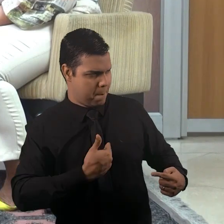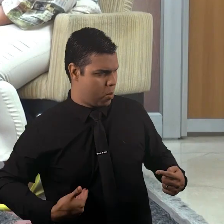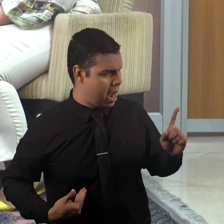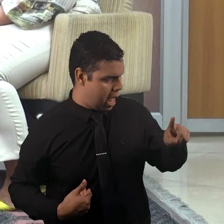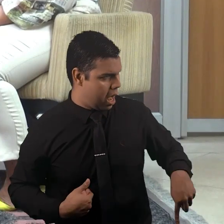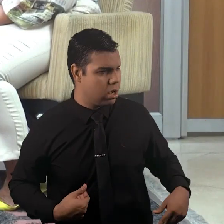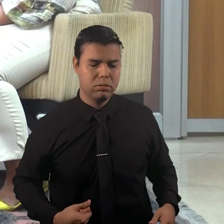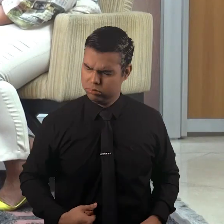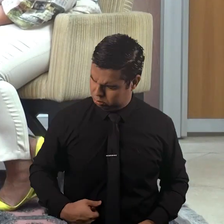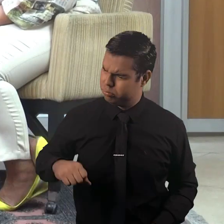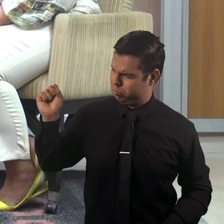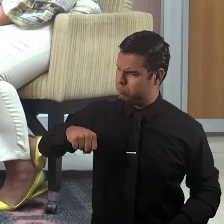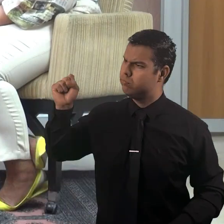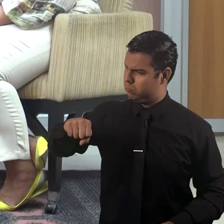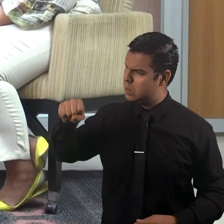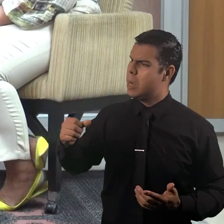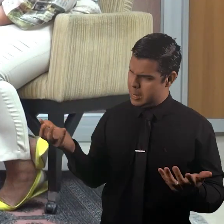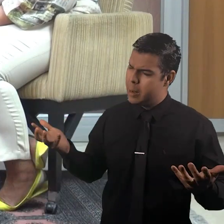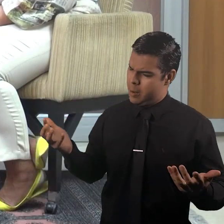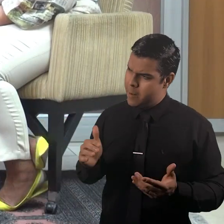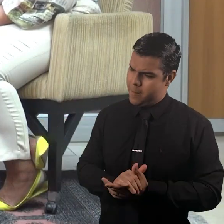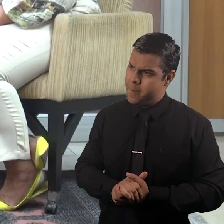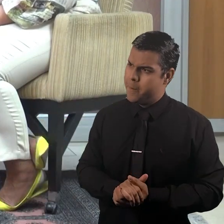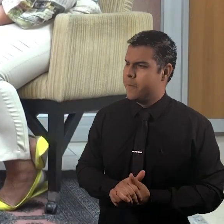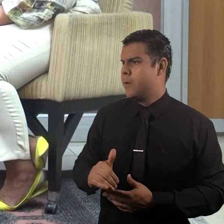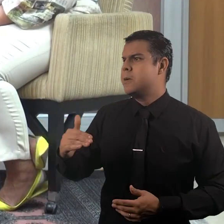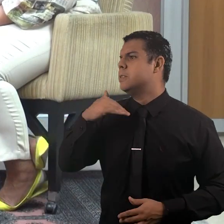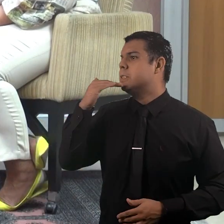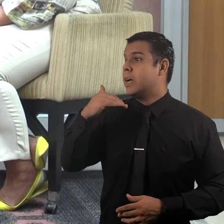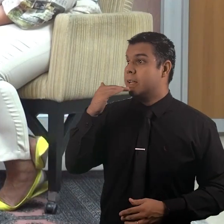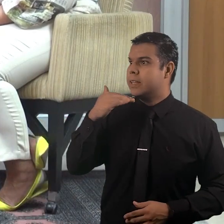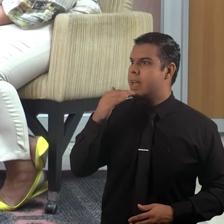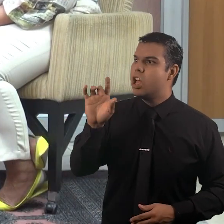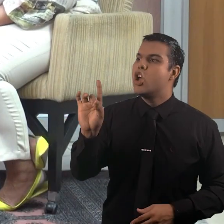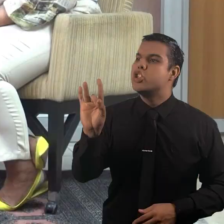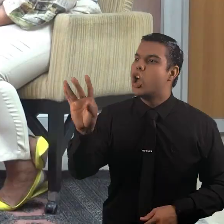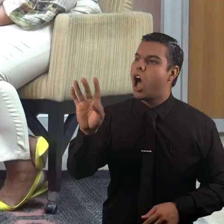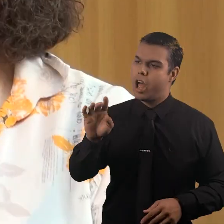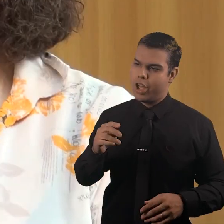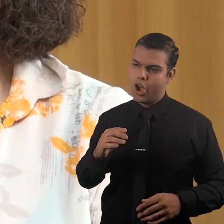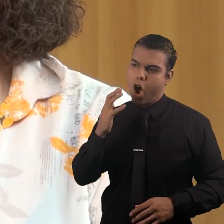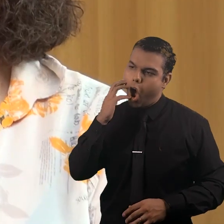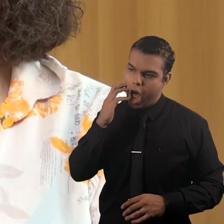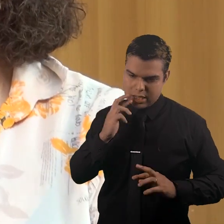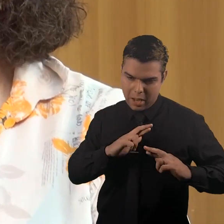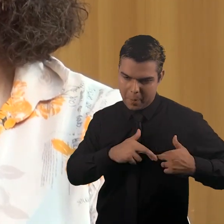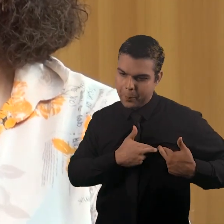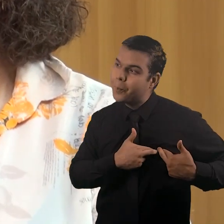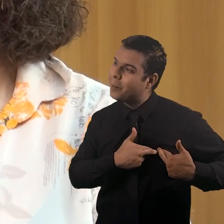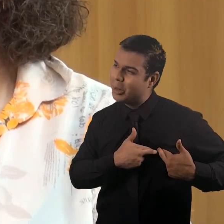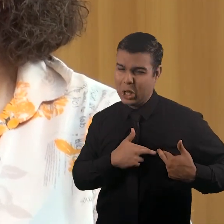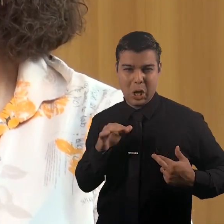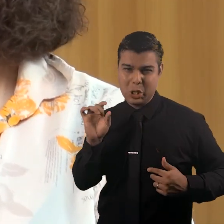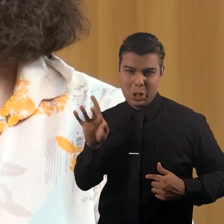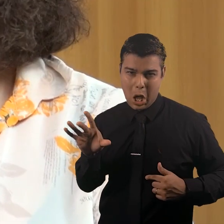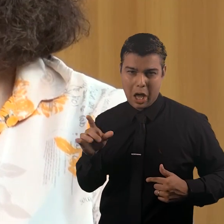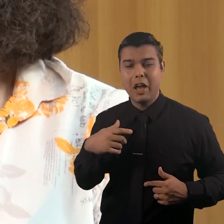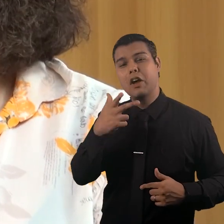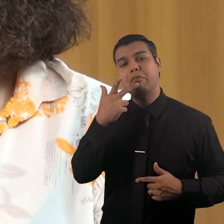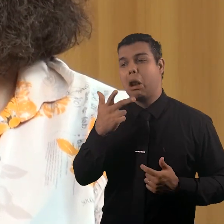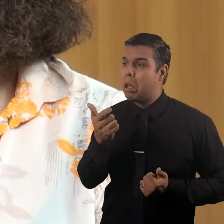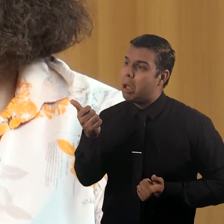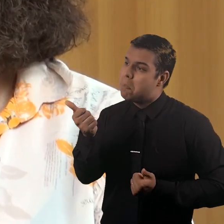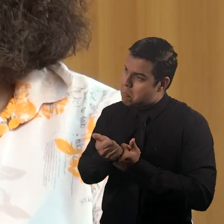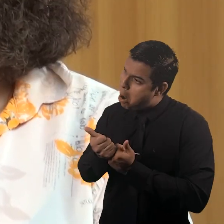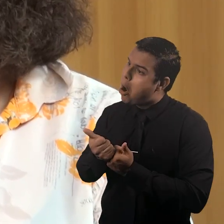públicas, necessidade de... Total, total. Não adianta você simplesmente botar um laço rosa na sua lapela e dizer